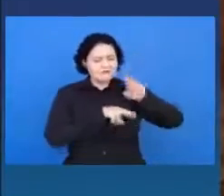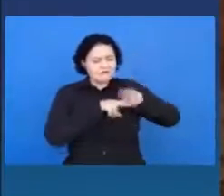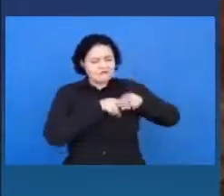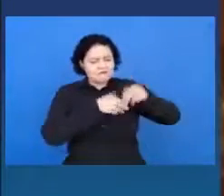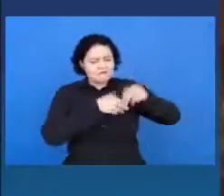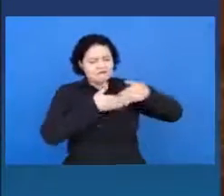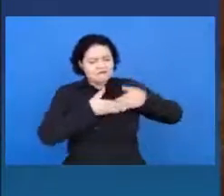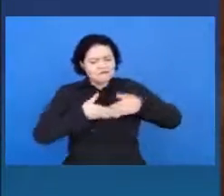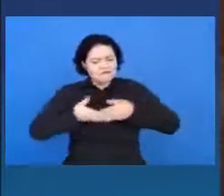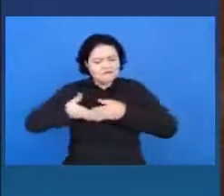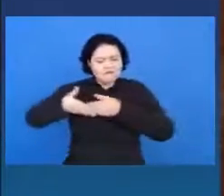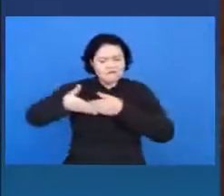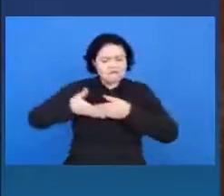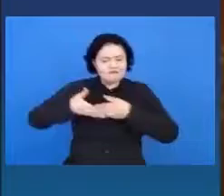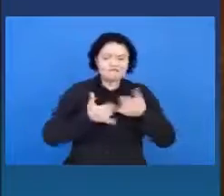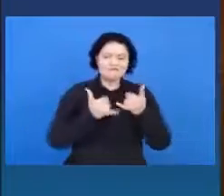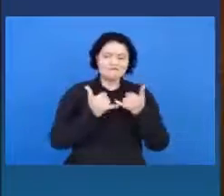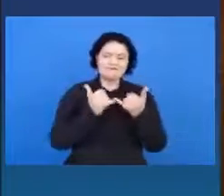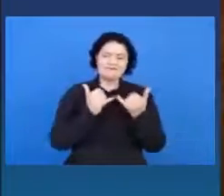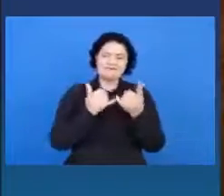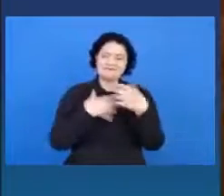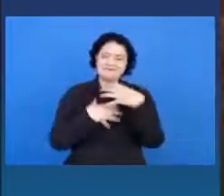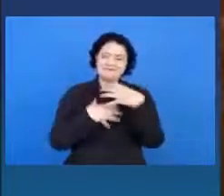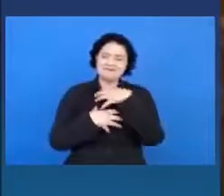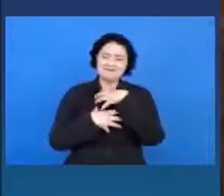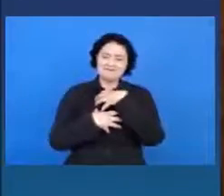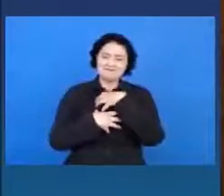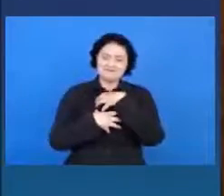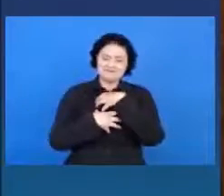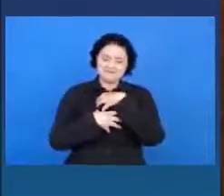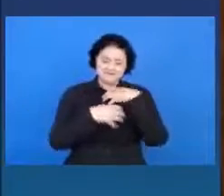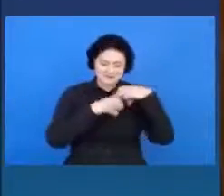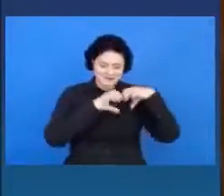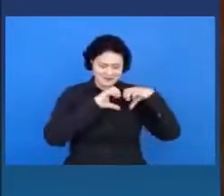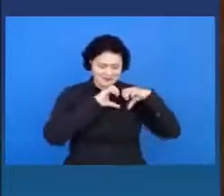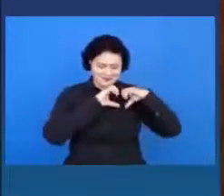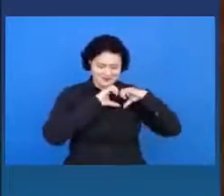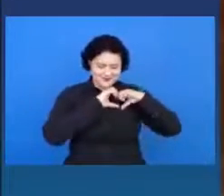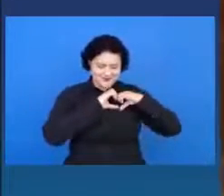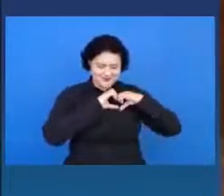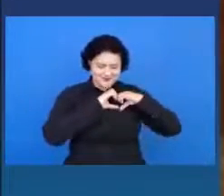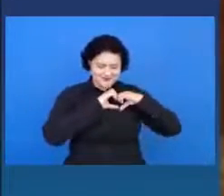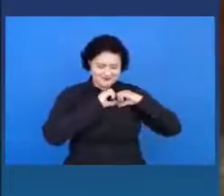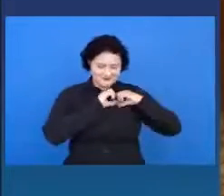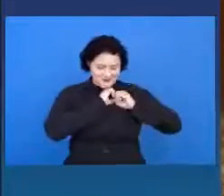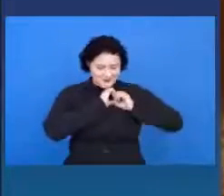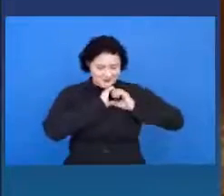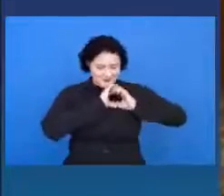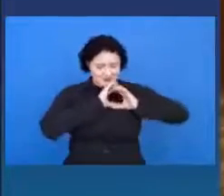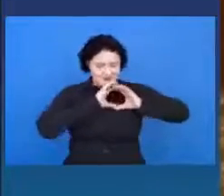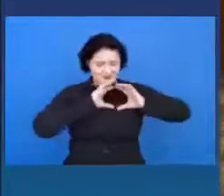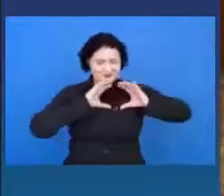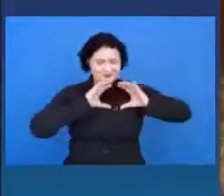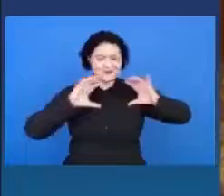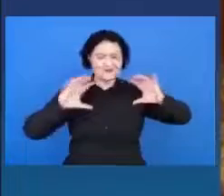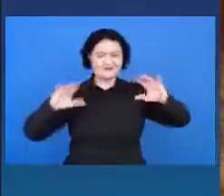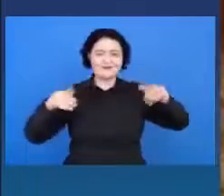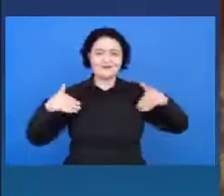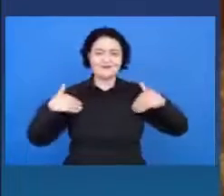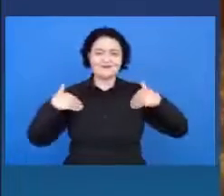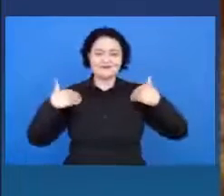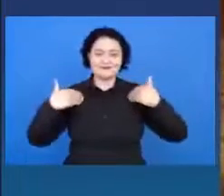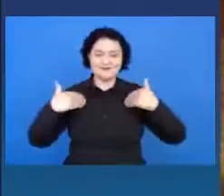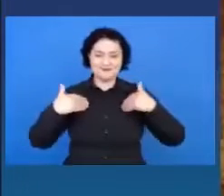embalados como pequenas crianças em nosso coração se encherá de Imortal alegria